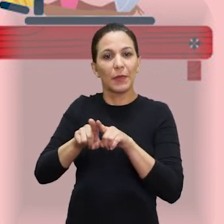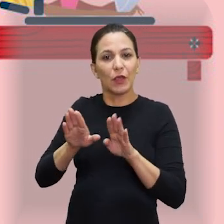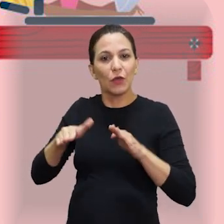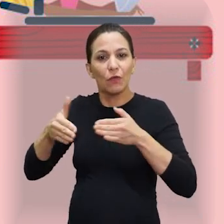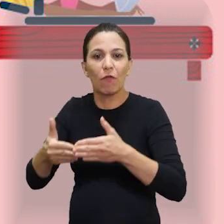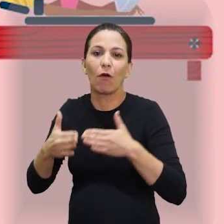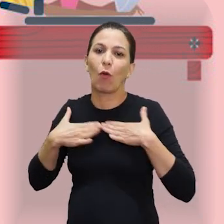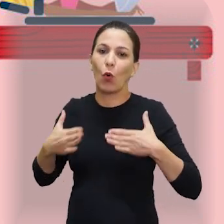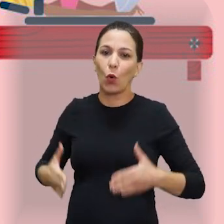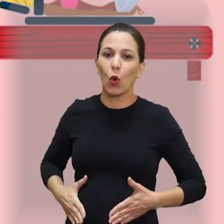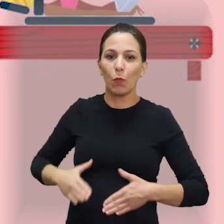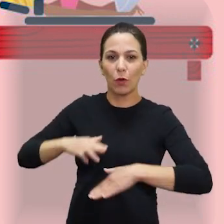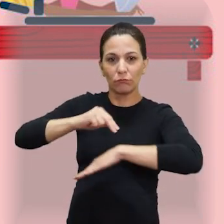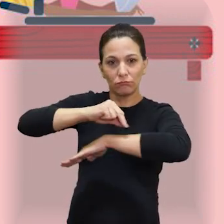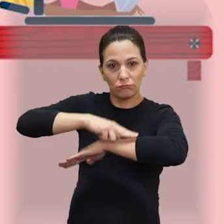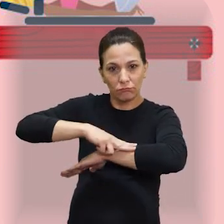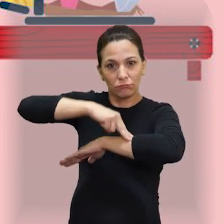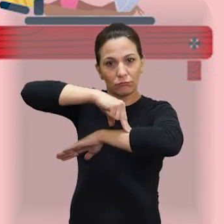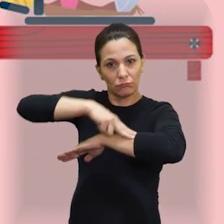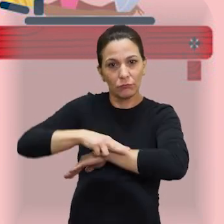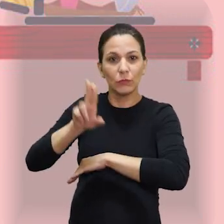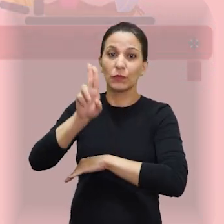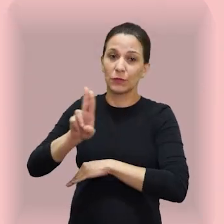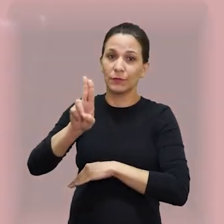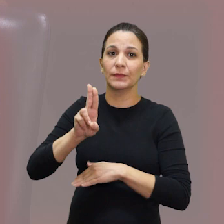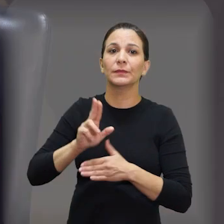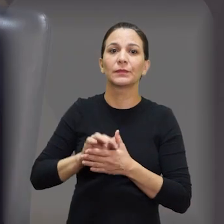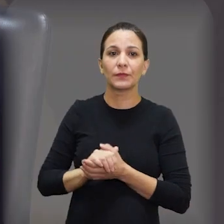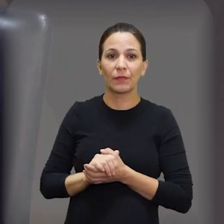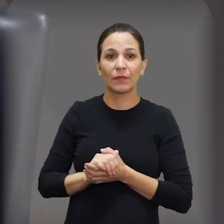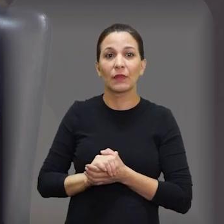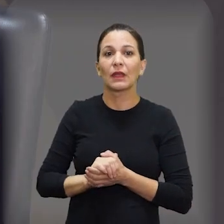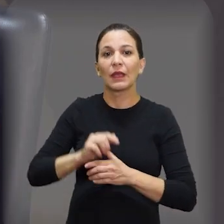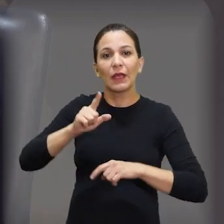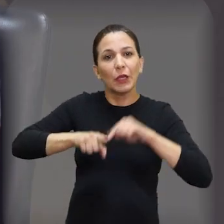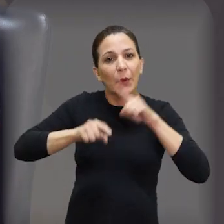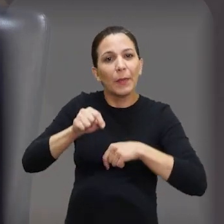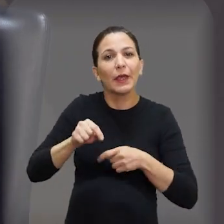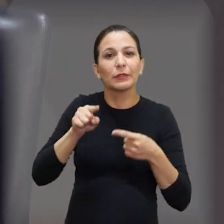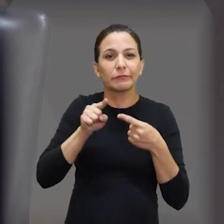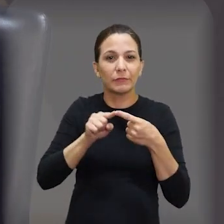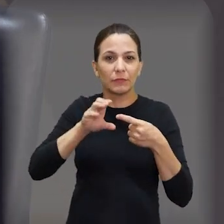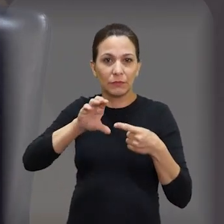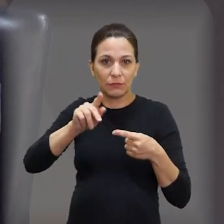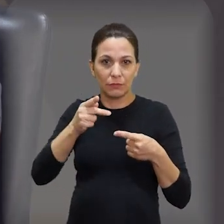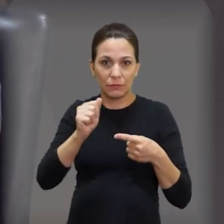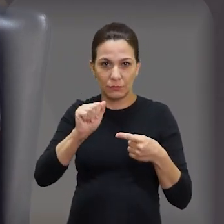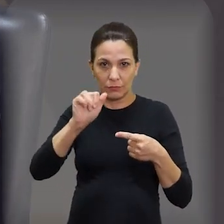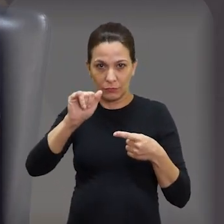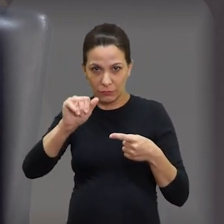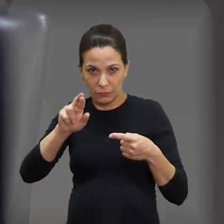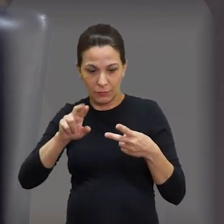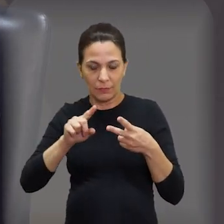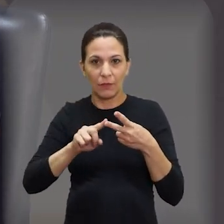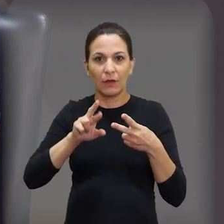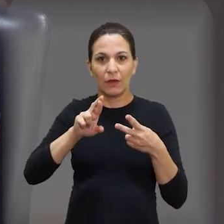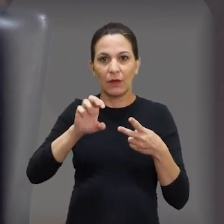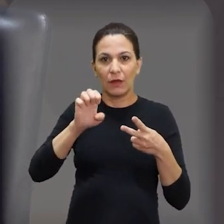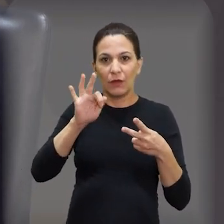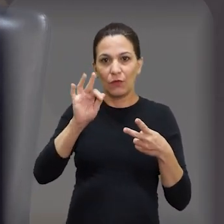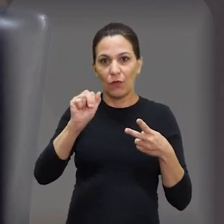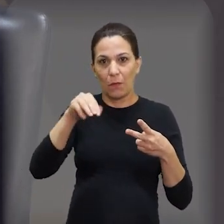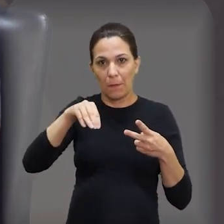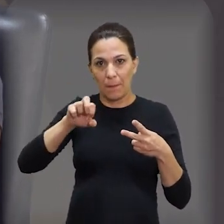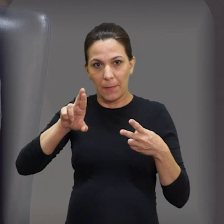A grande diferença é que alguns desses aparelhos, a Chair, o Reformer e o Cadillac, ele